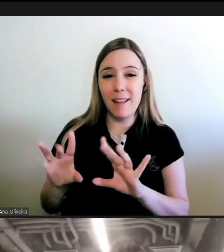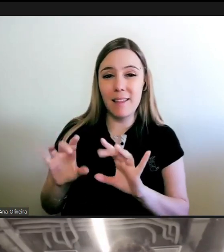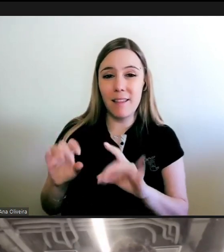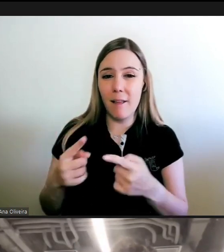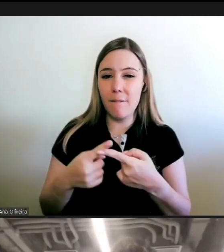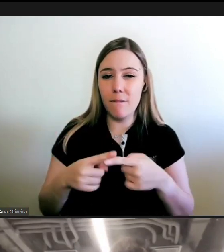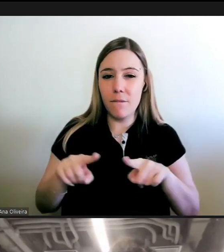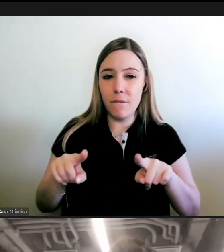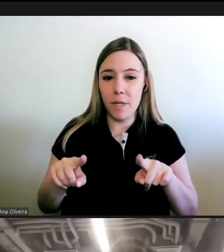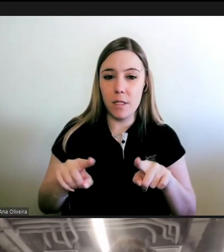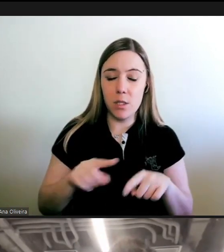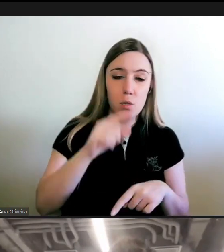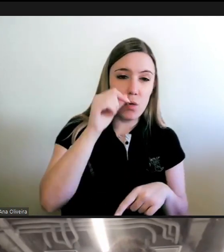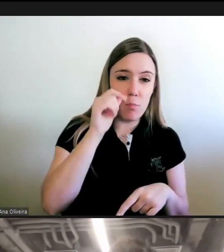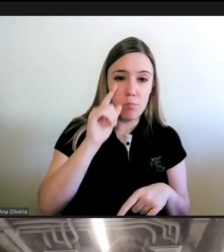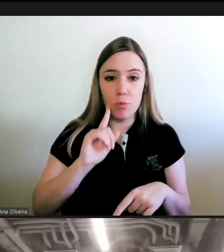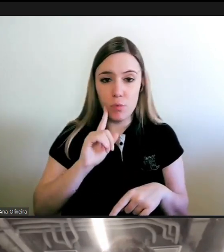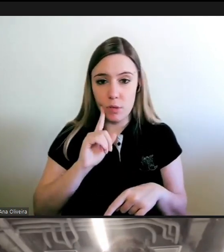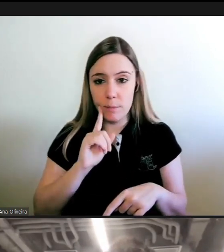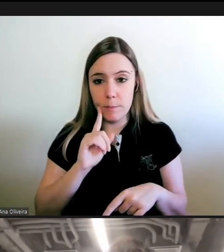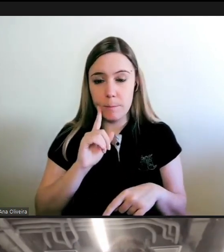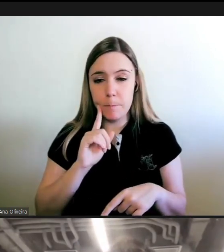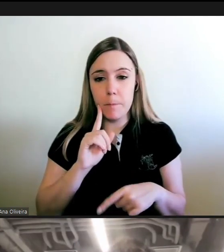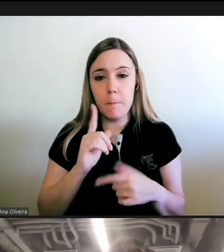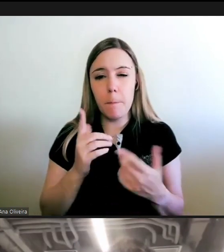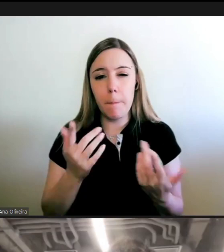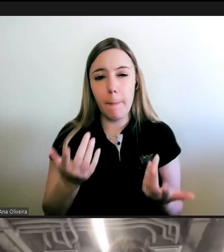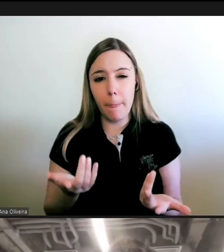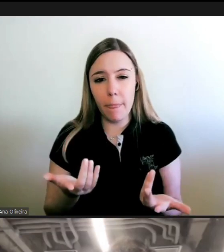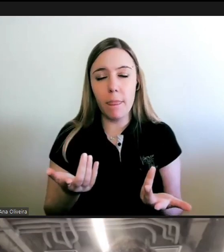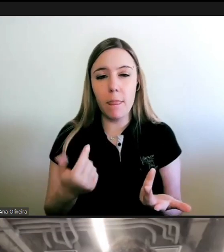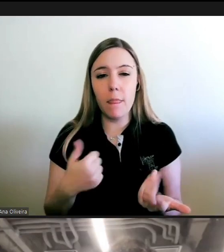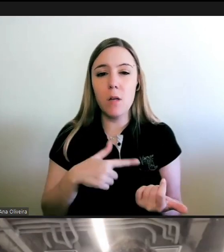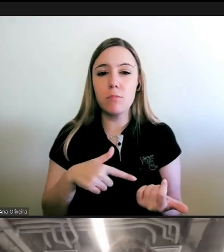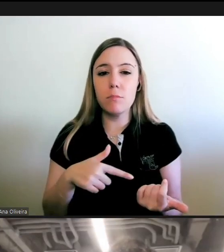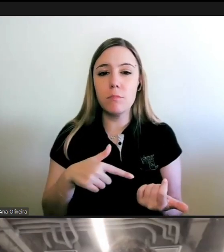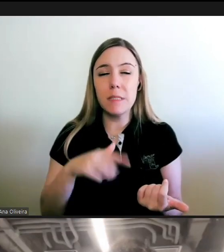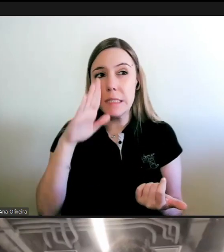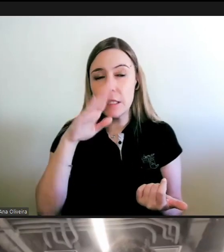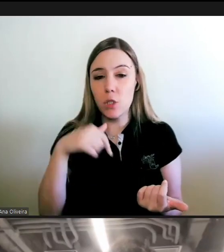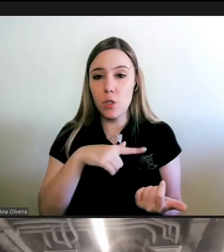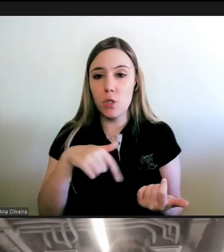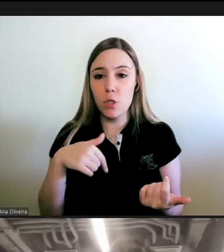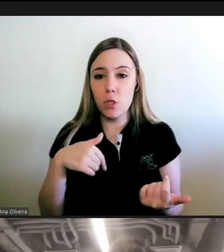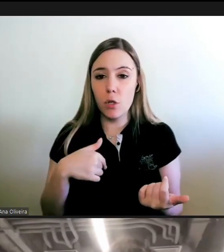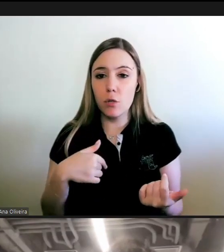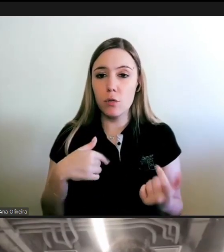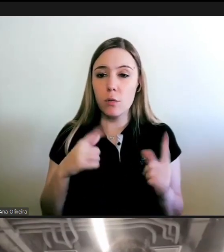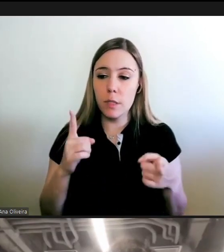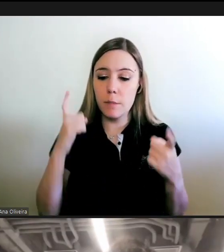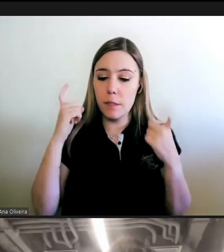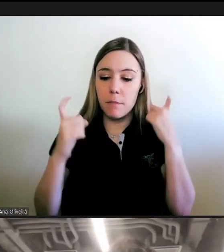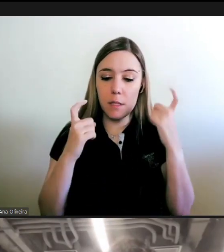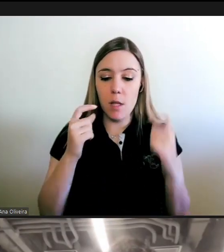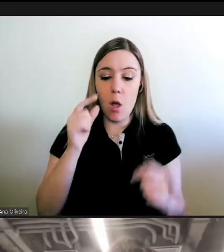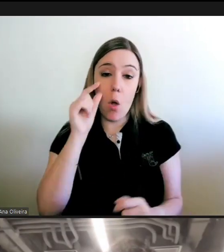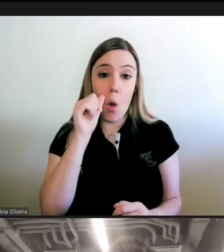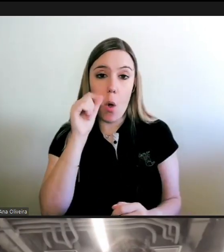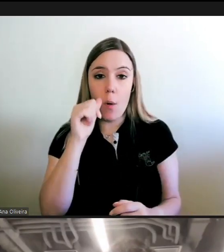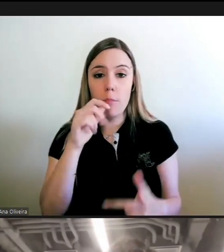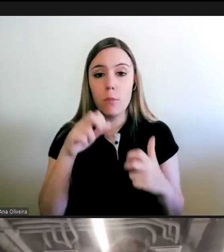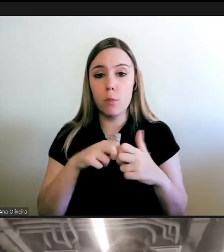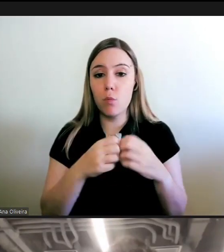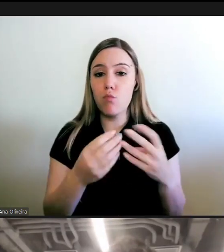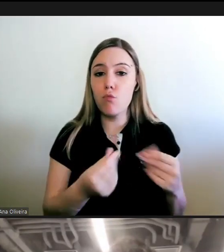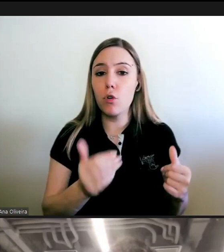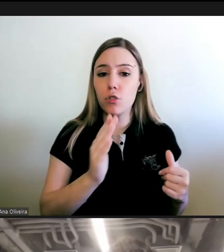assimetrias entre homens e mulheres, vemos, partindo do pressuposto que o tema que os homens já têm o seu problema